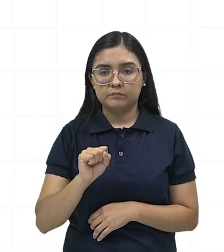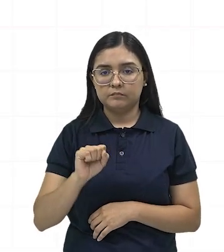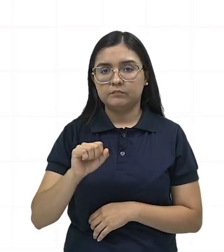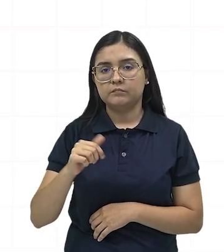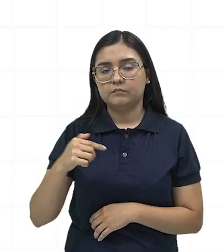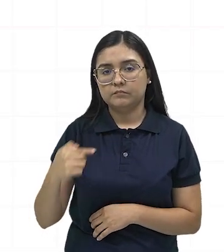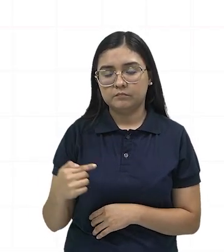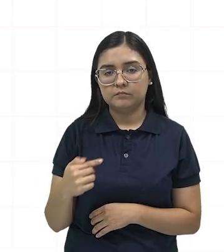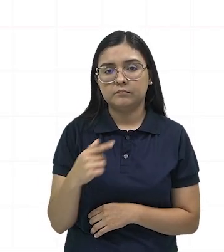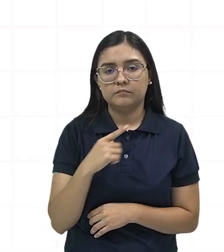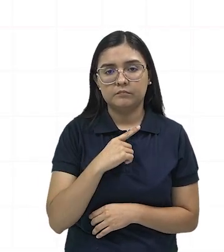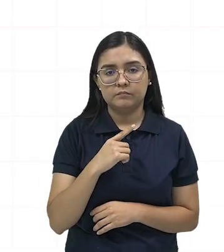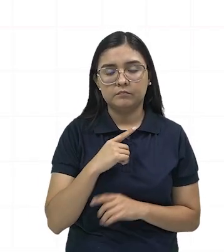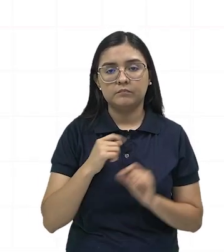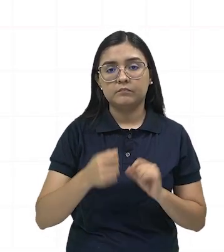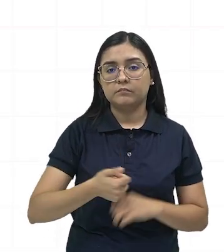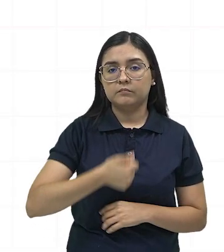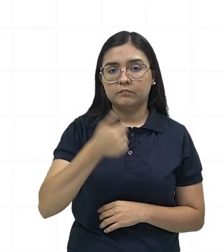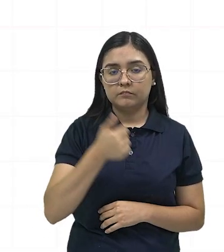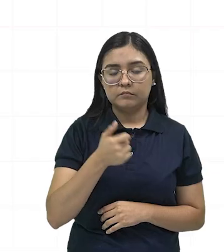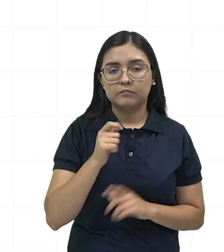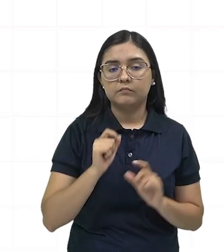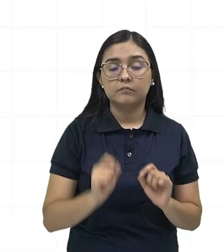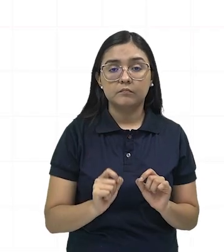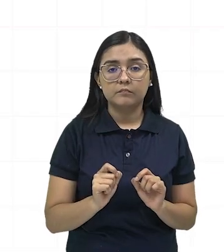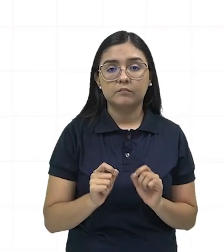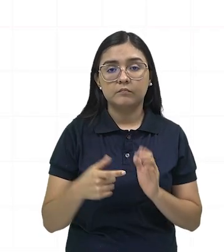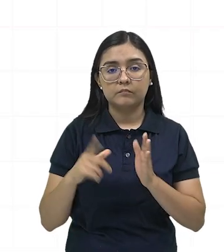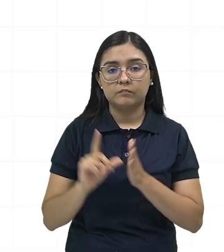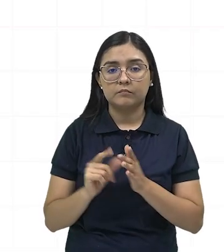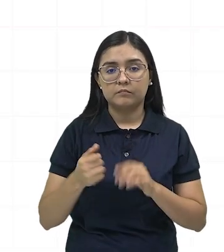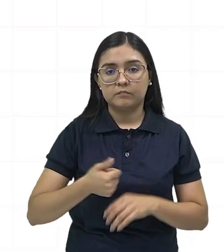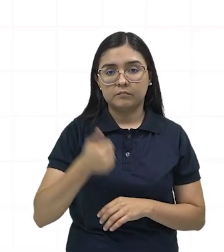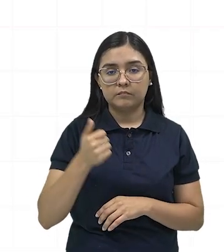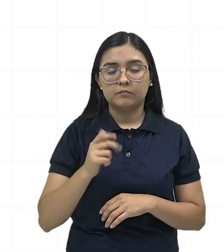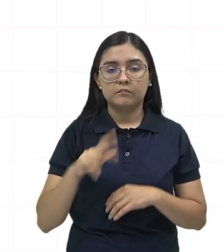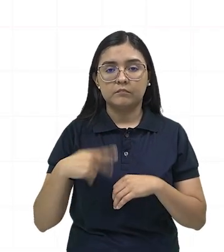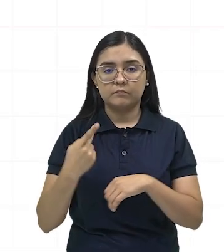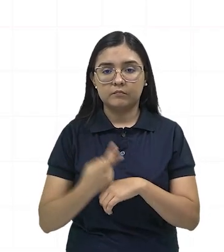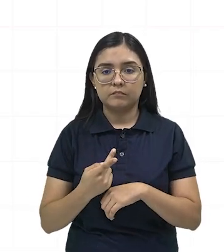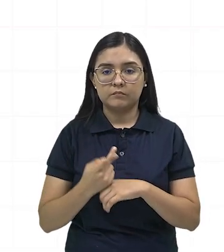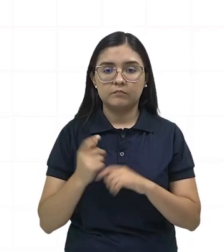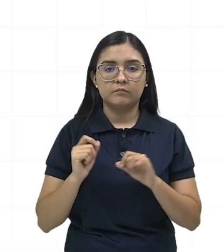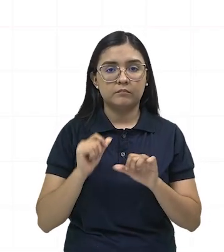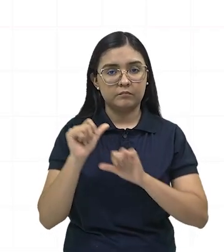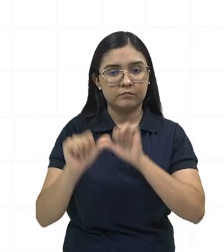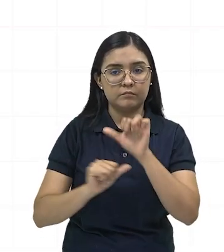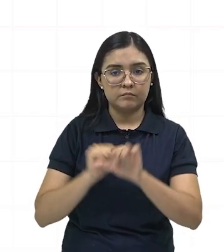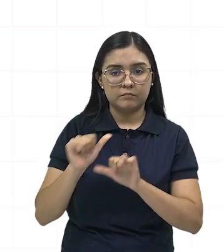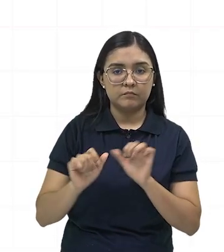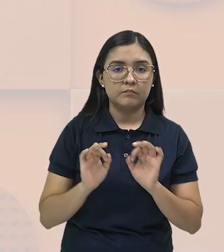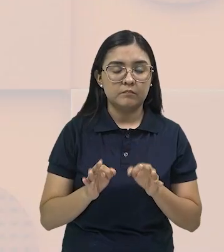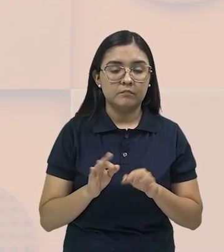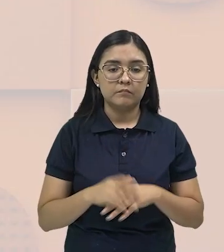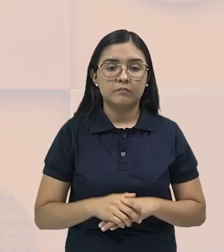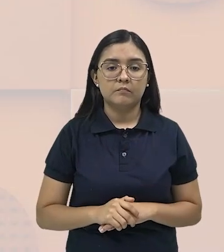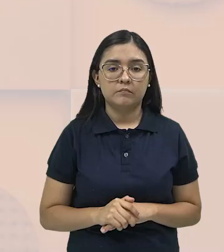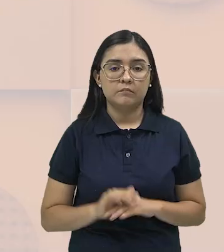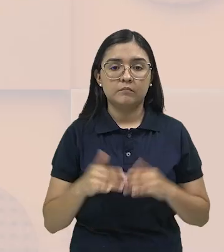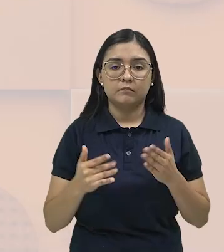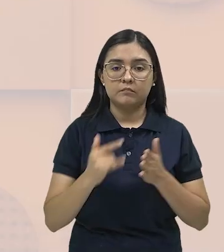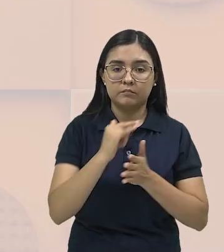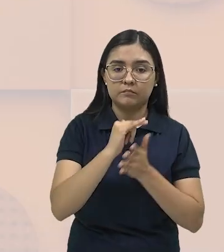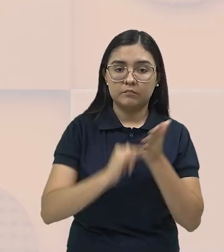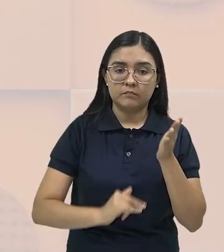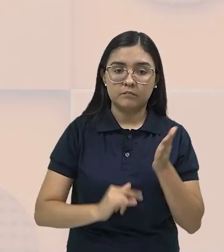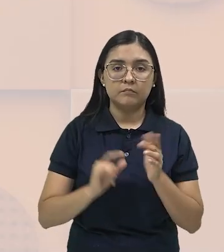1787. Vai haver, é claro, né, primeiramente a primeira inscrição, mas depois ela vai ser modificada, tá? E aí esse documento